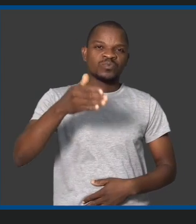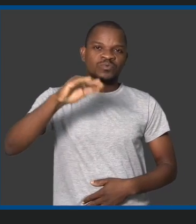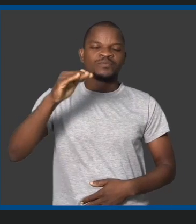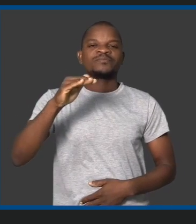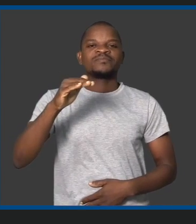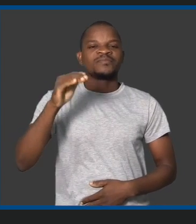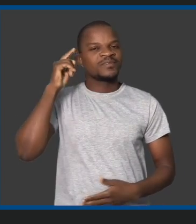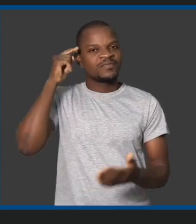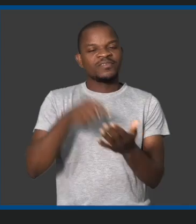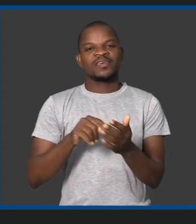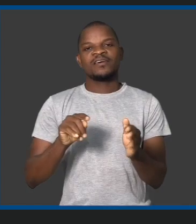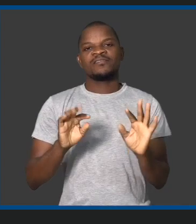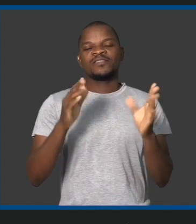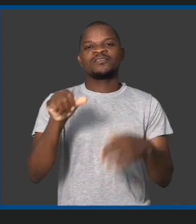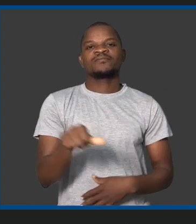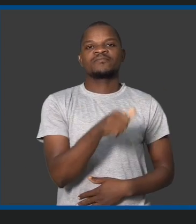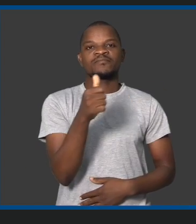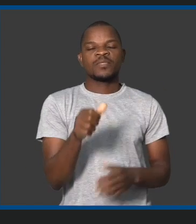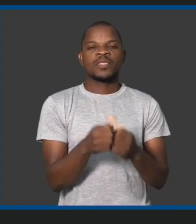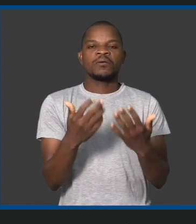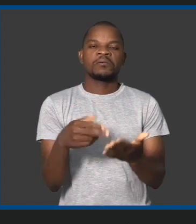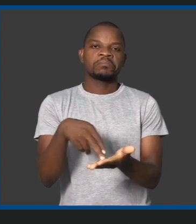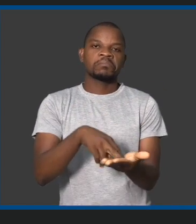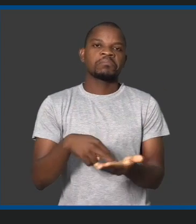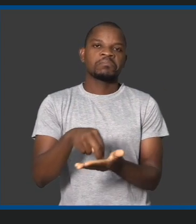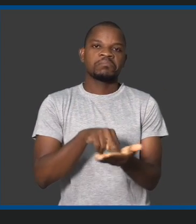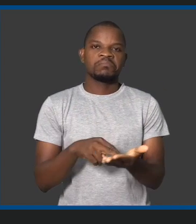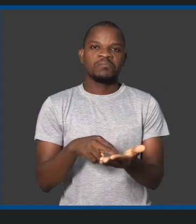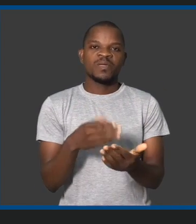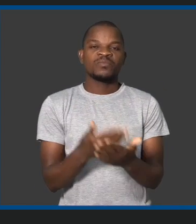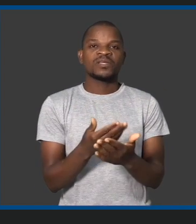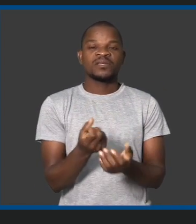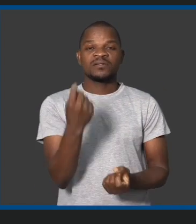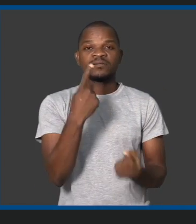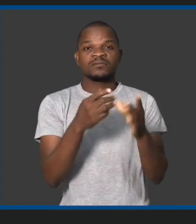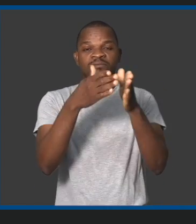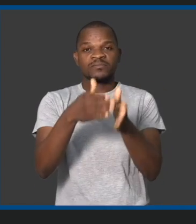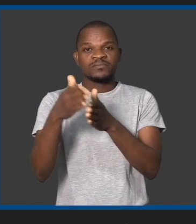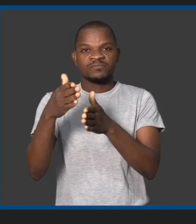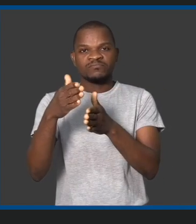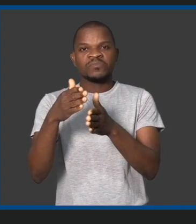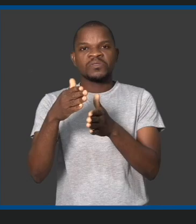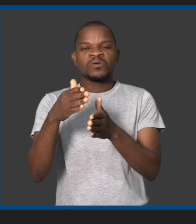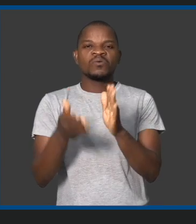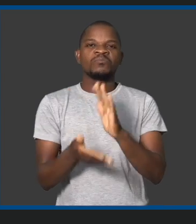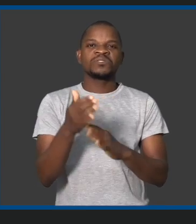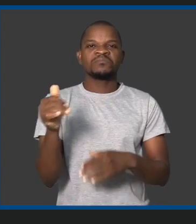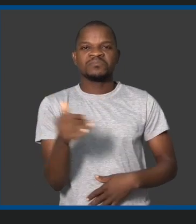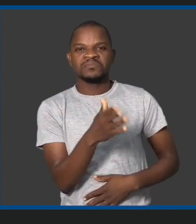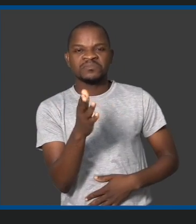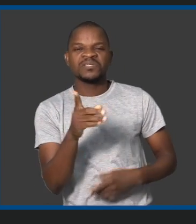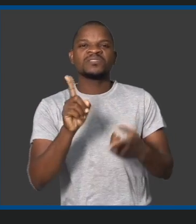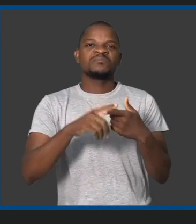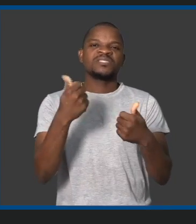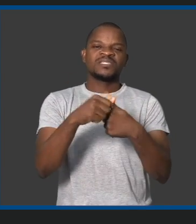se mudavam. Então, agora, está sendo um pouco fraca, porque algumas pessoas sobem para passear, alguma pessoa sobem para